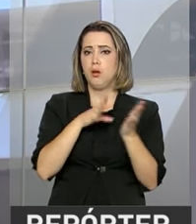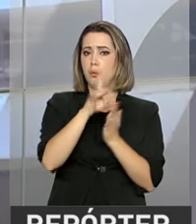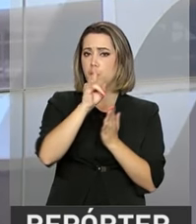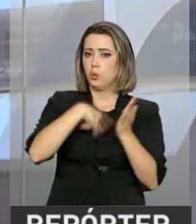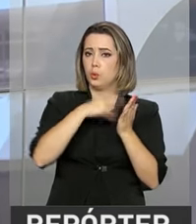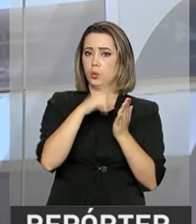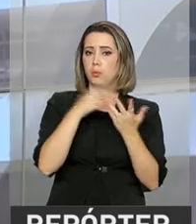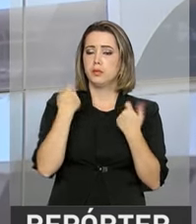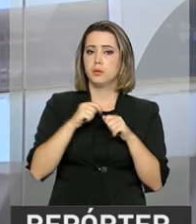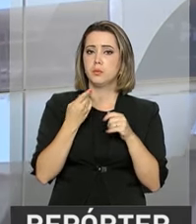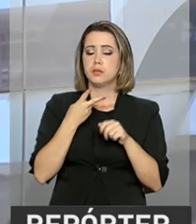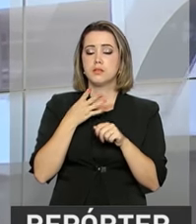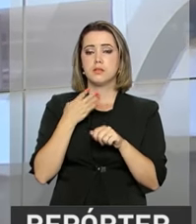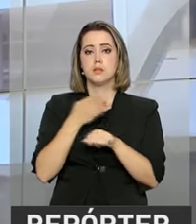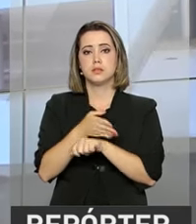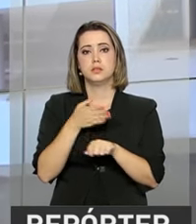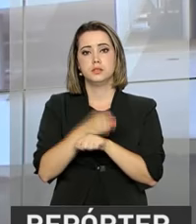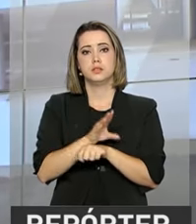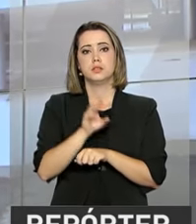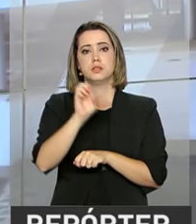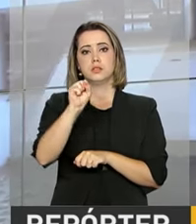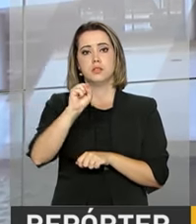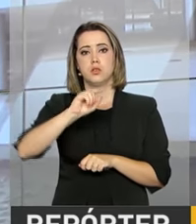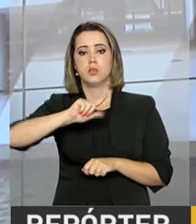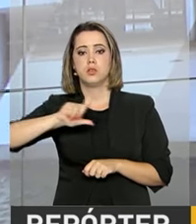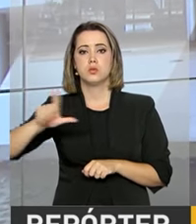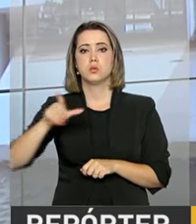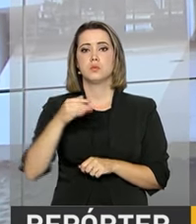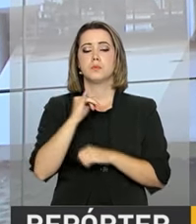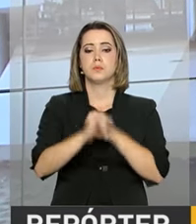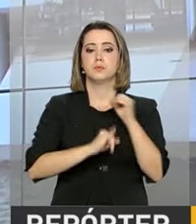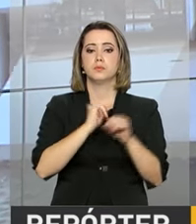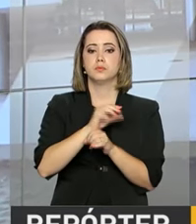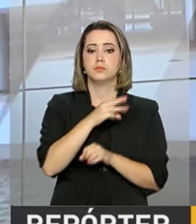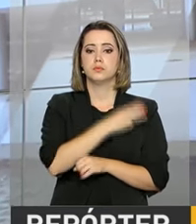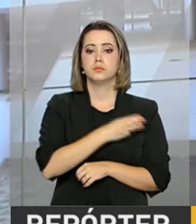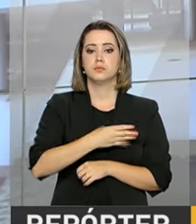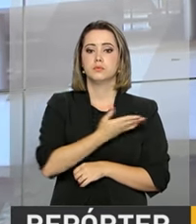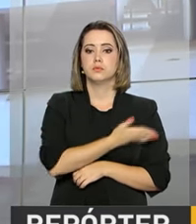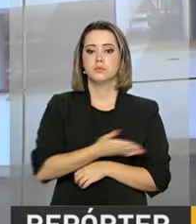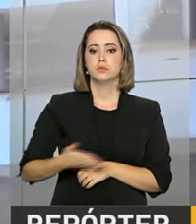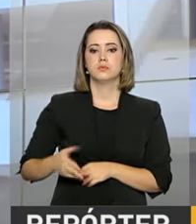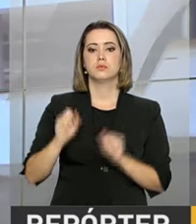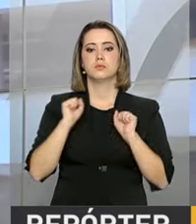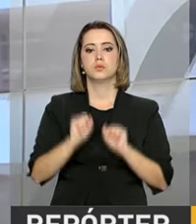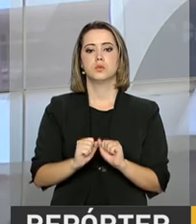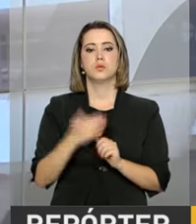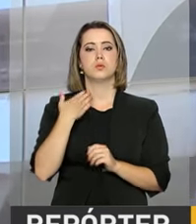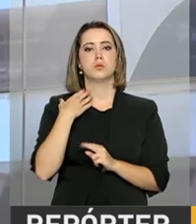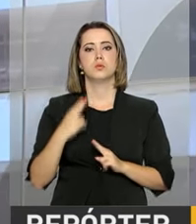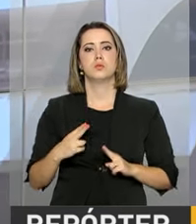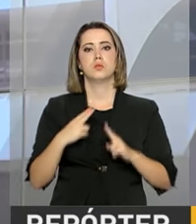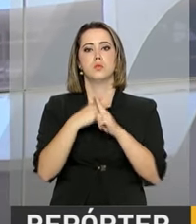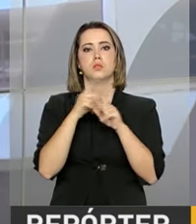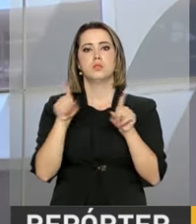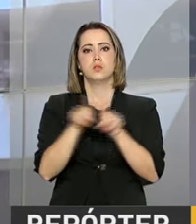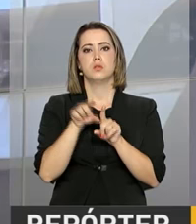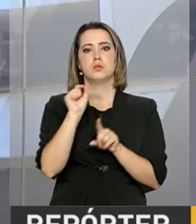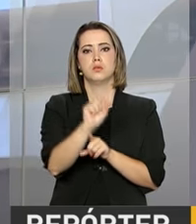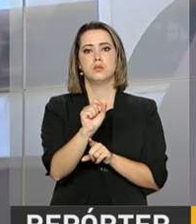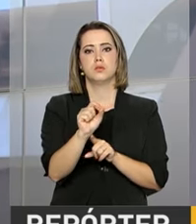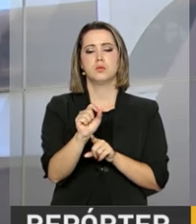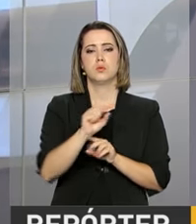empregador deve acessar a página do e social na internet o pagamento pode ser feito na caixa dos bancos lotéricas